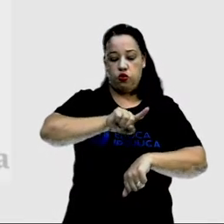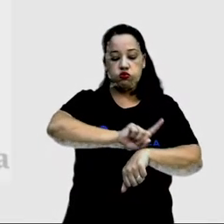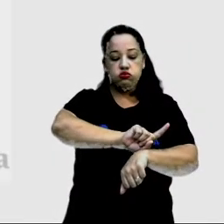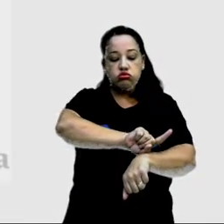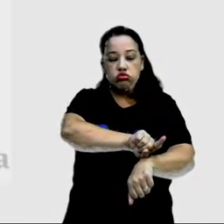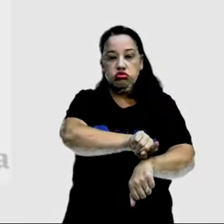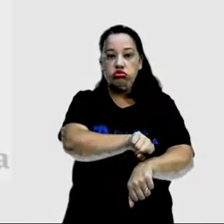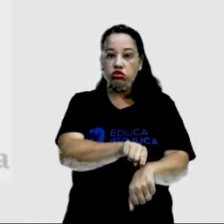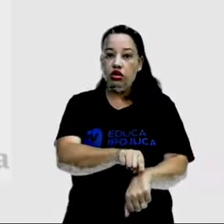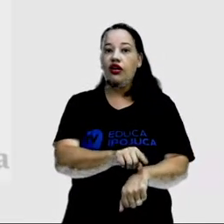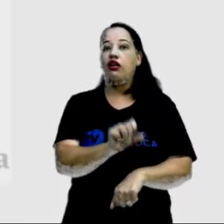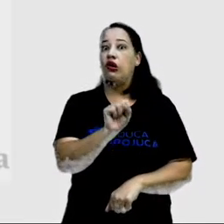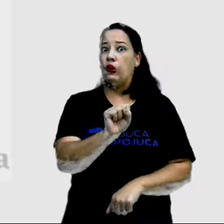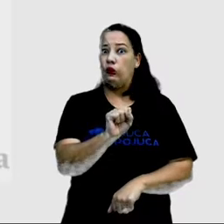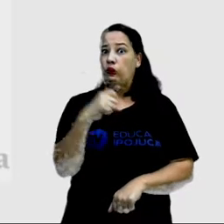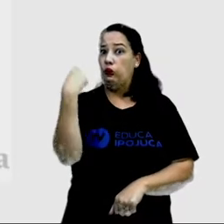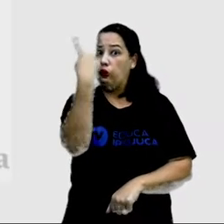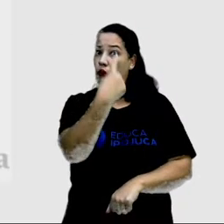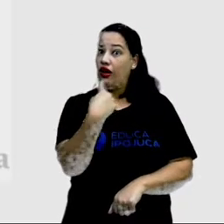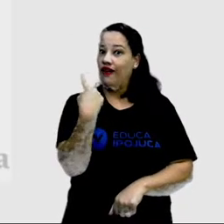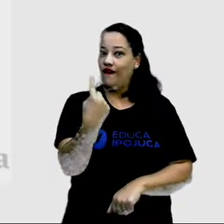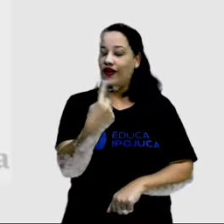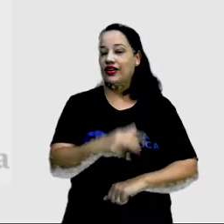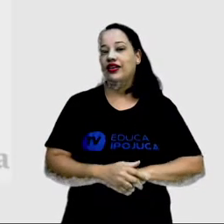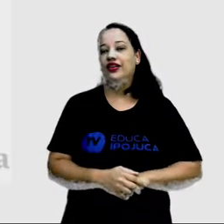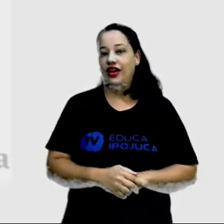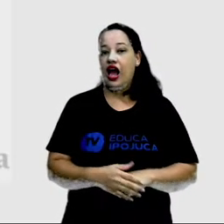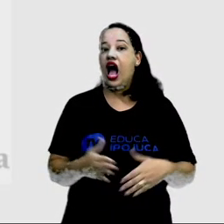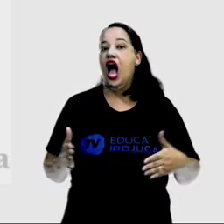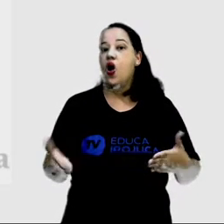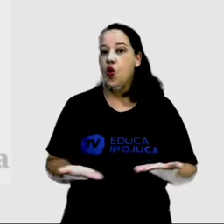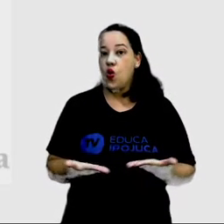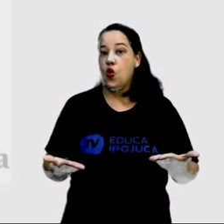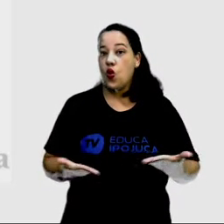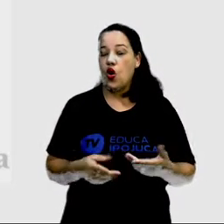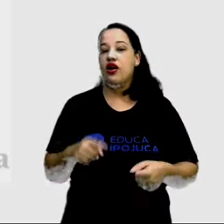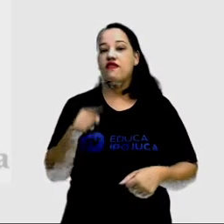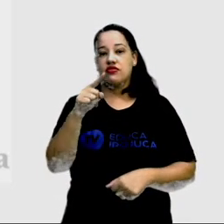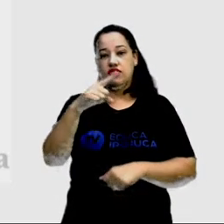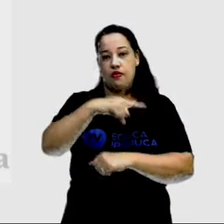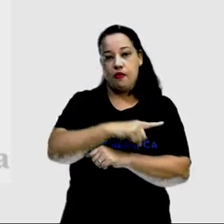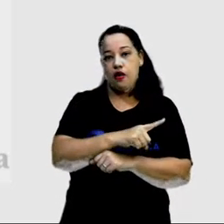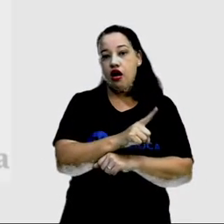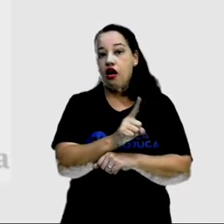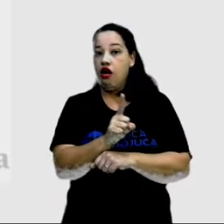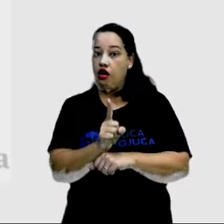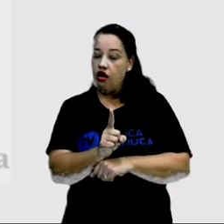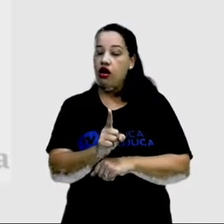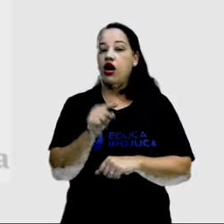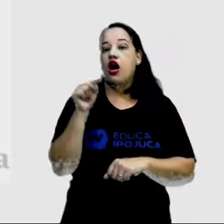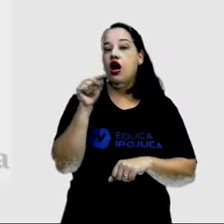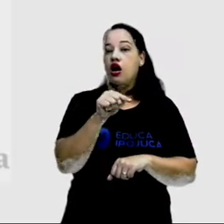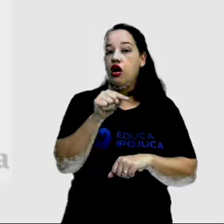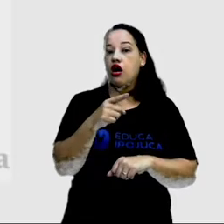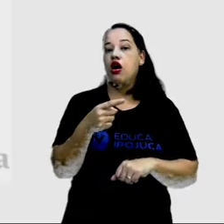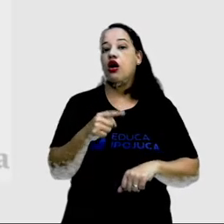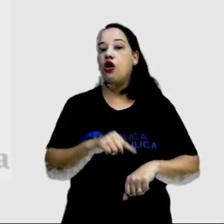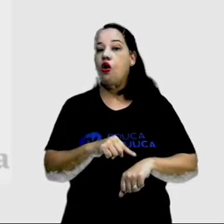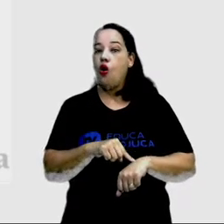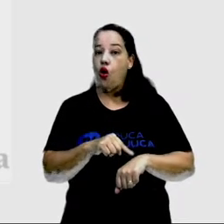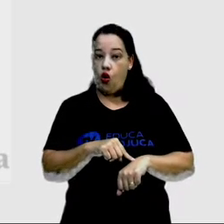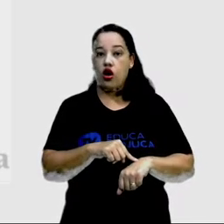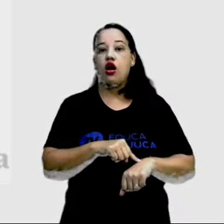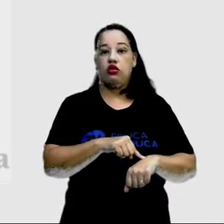que estava lendo. Marque no relógio analógico o horário que ele viu no relógio